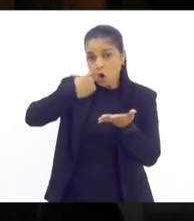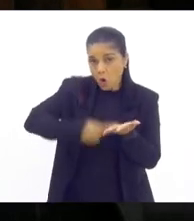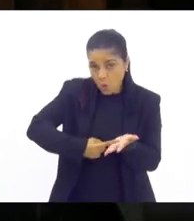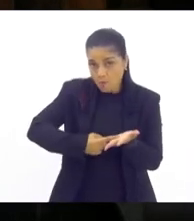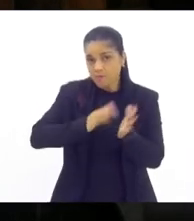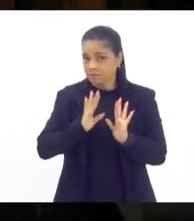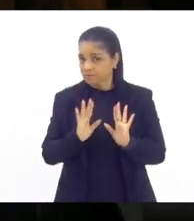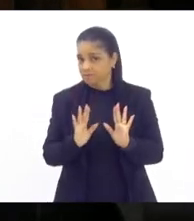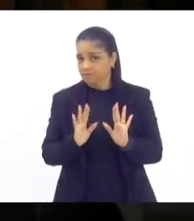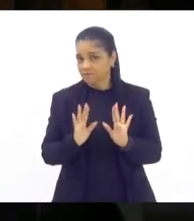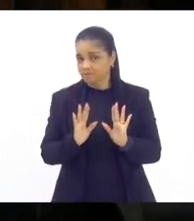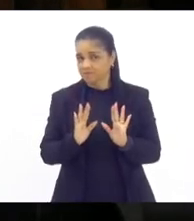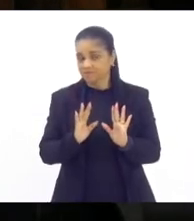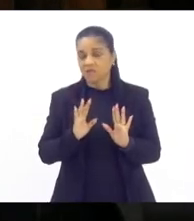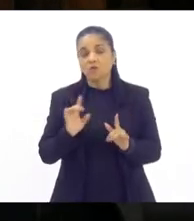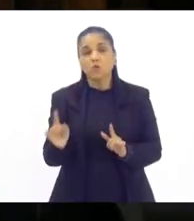atenção.